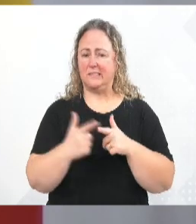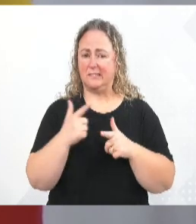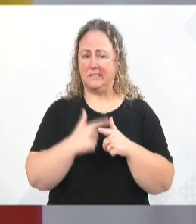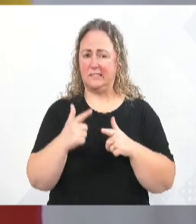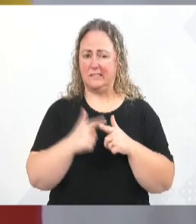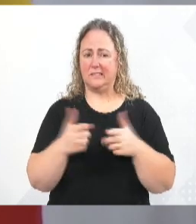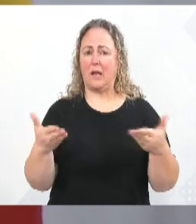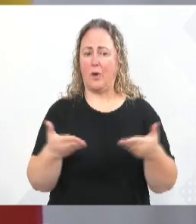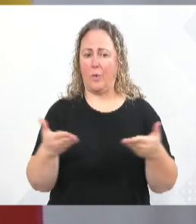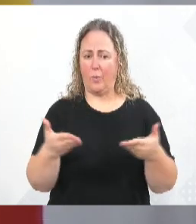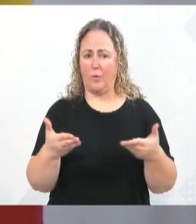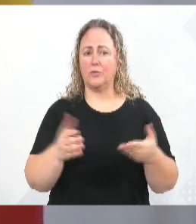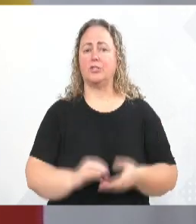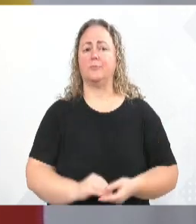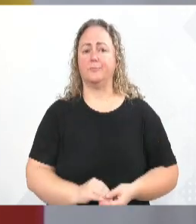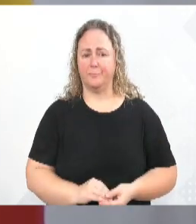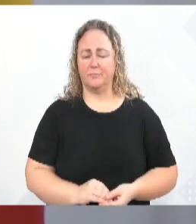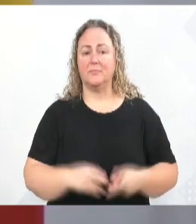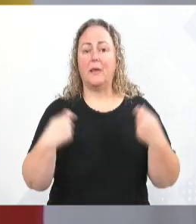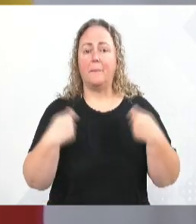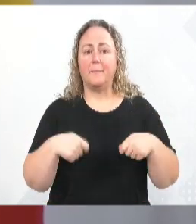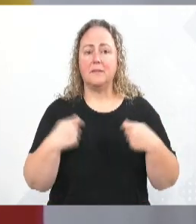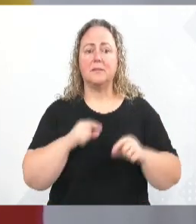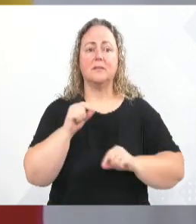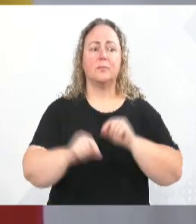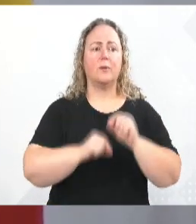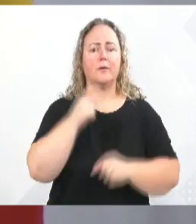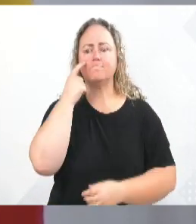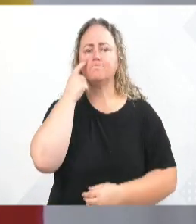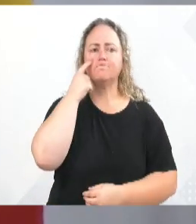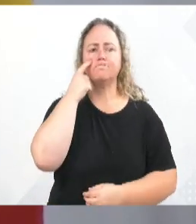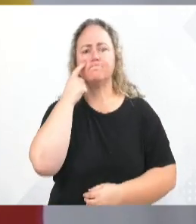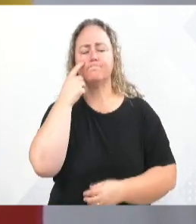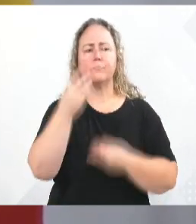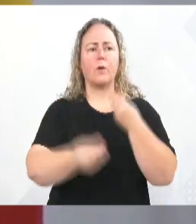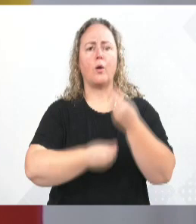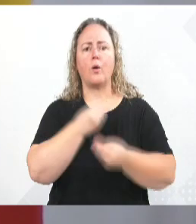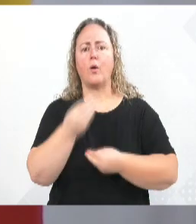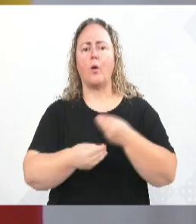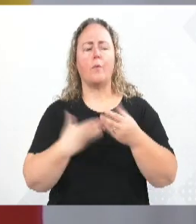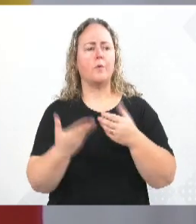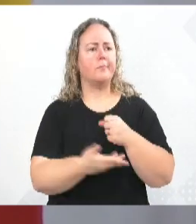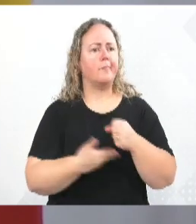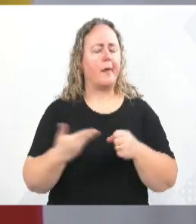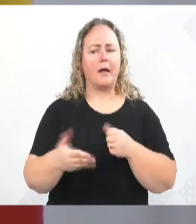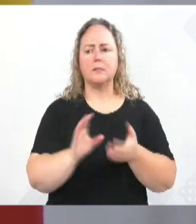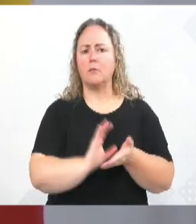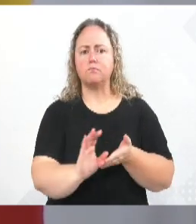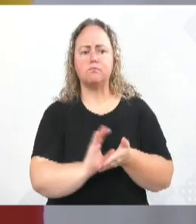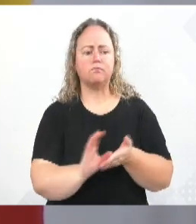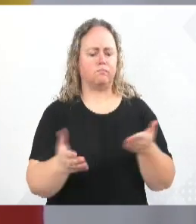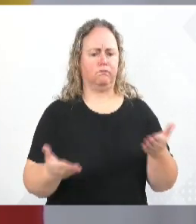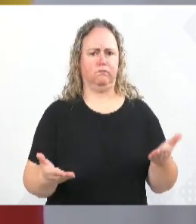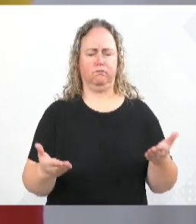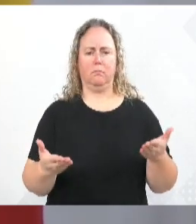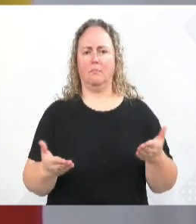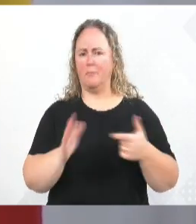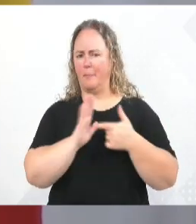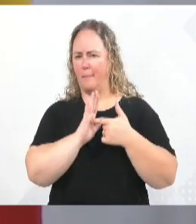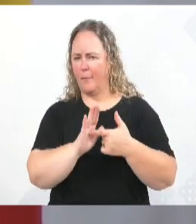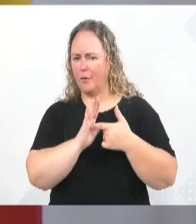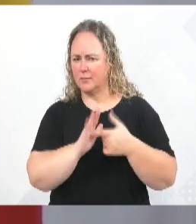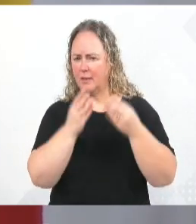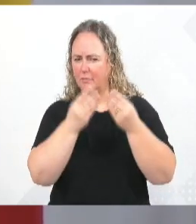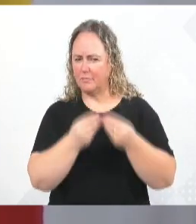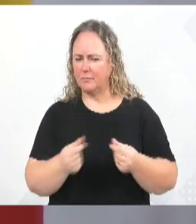infelizmente tem que recorrer a repasses pesados de subsídios. E como aqui a gente não deve ficar só fazendo apontamentos vagos, eu gostaria